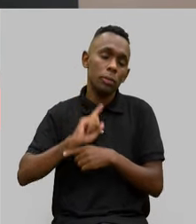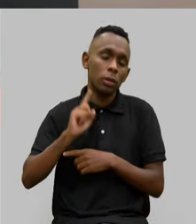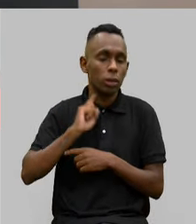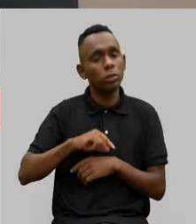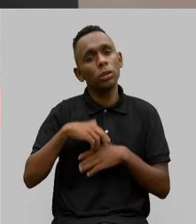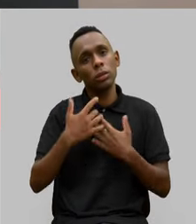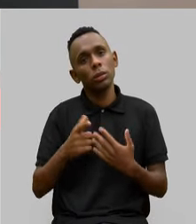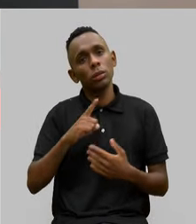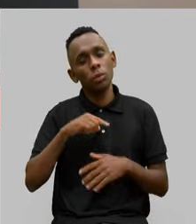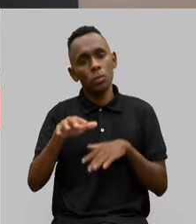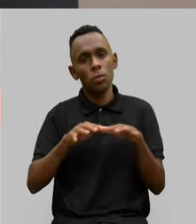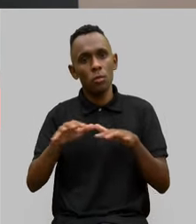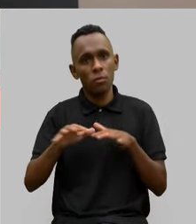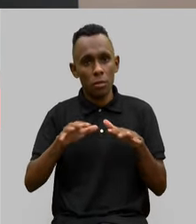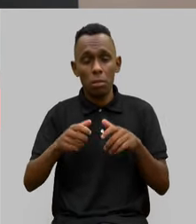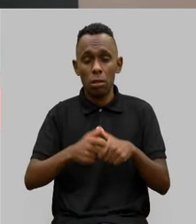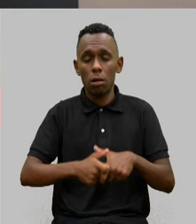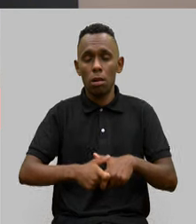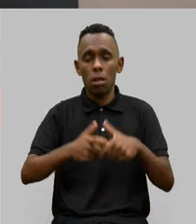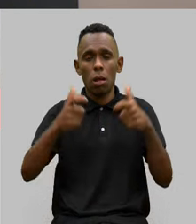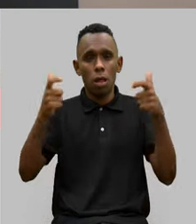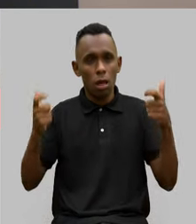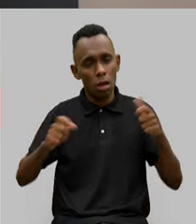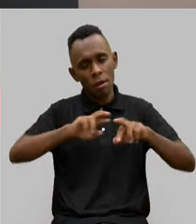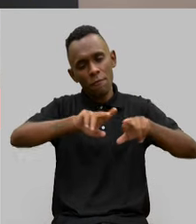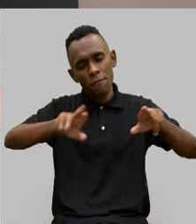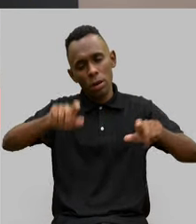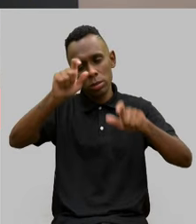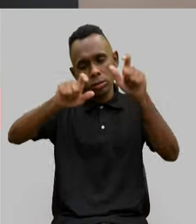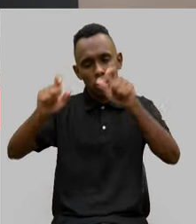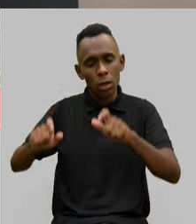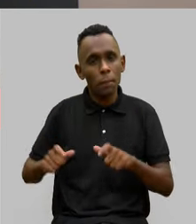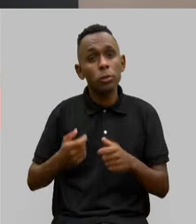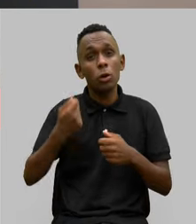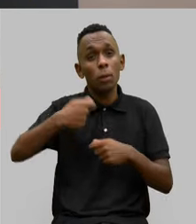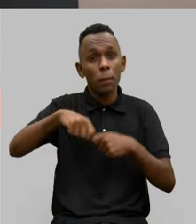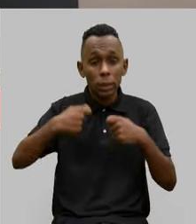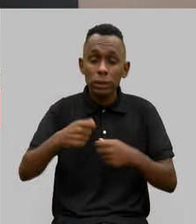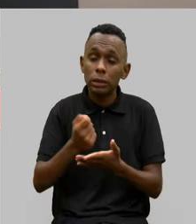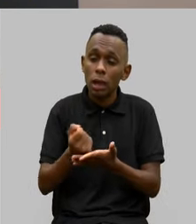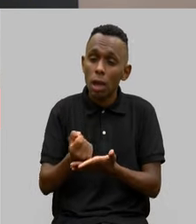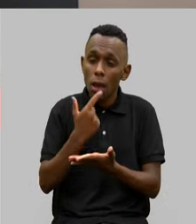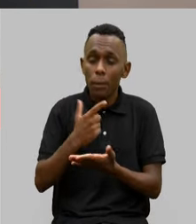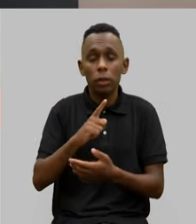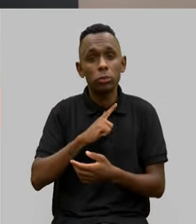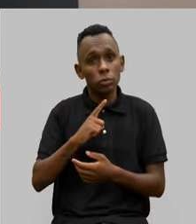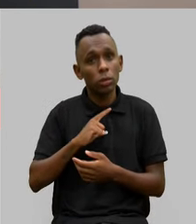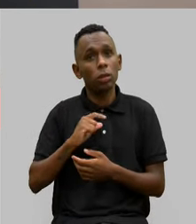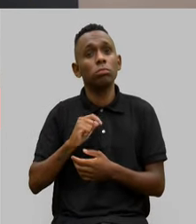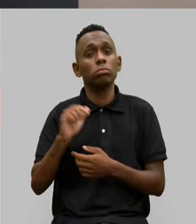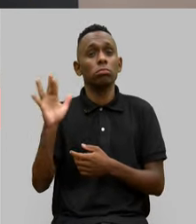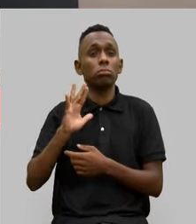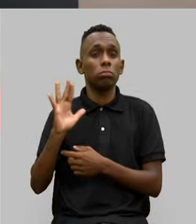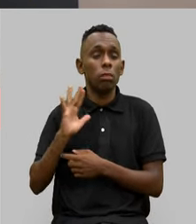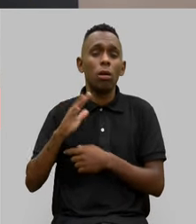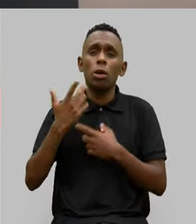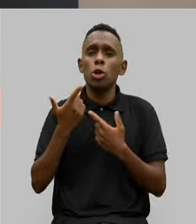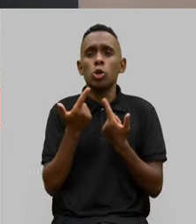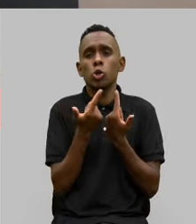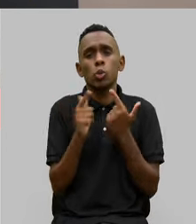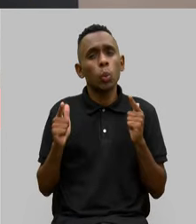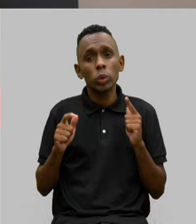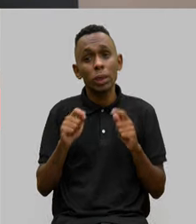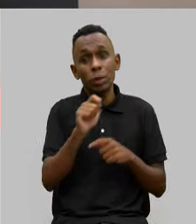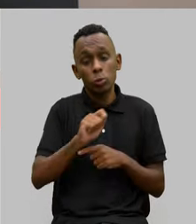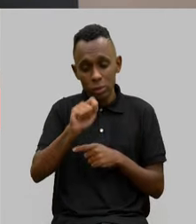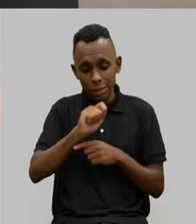termos esse movimento enorme com milhares de pessoas precisando dessa medicação eh nós não temos nenhuma Associação